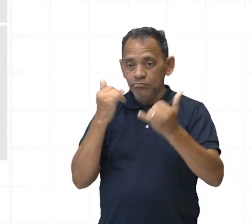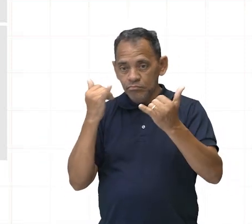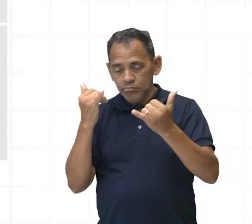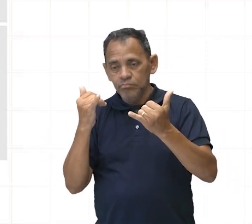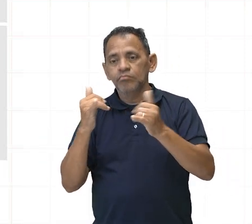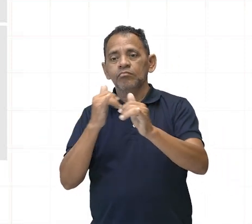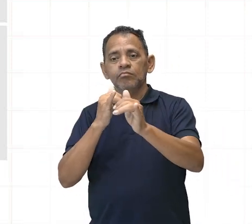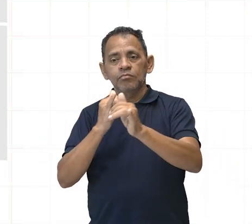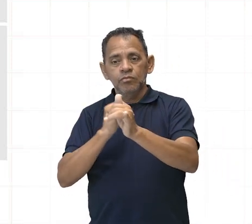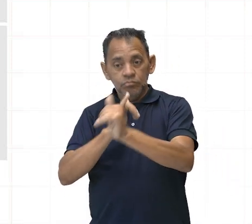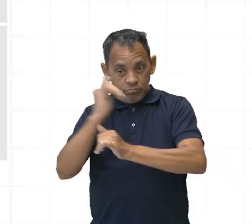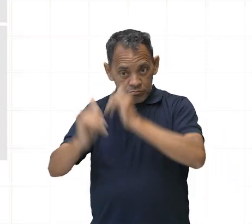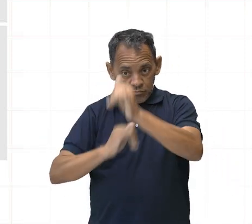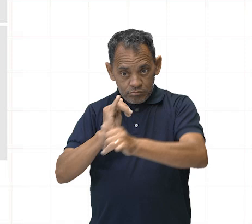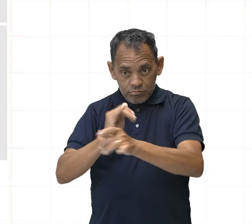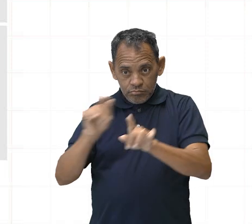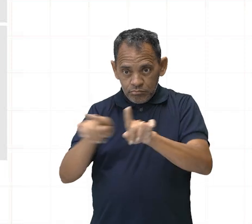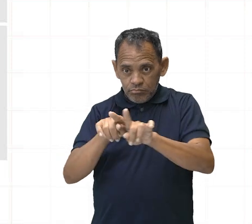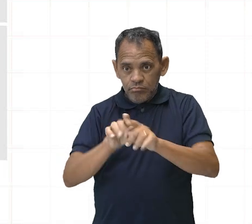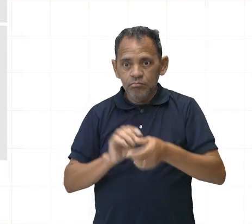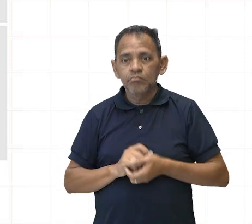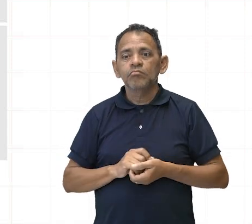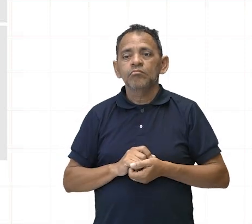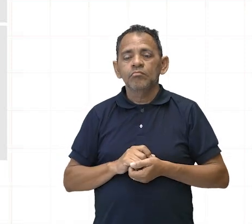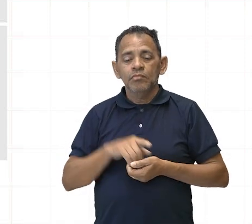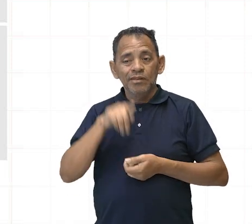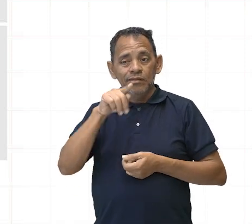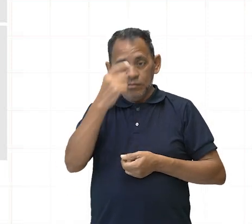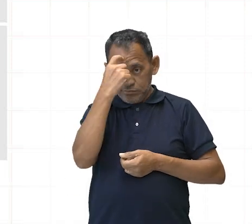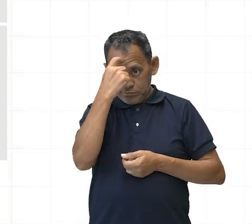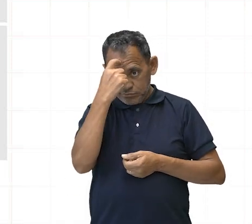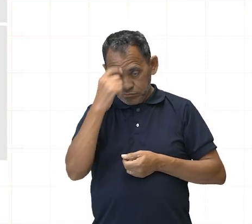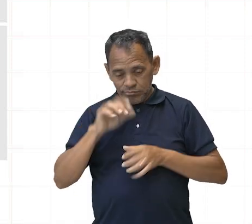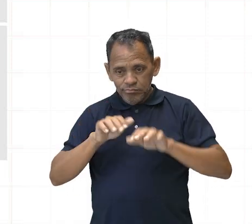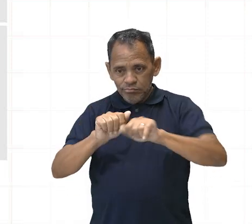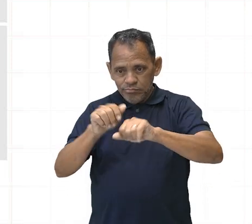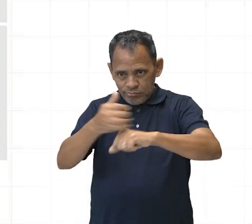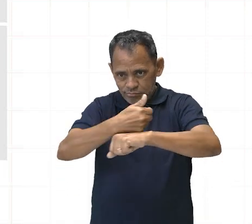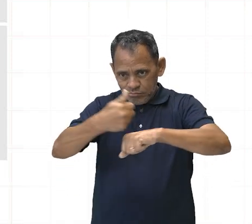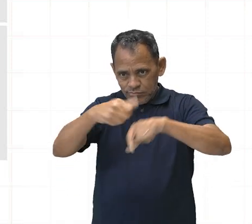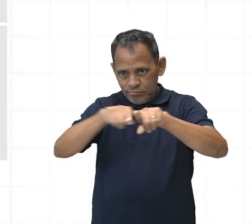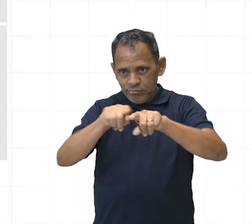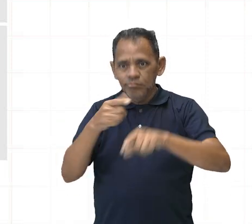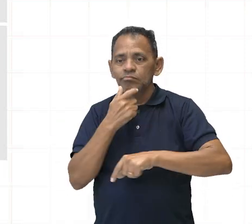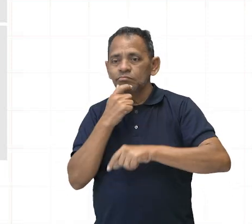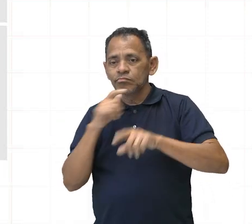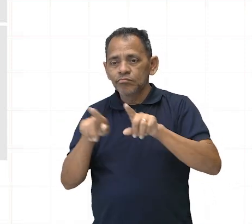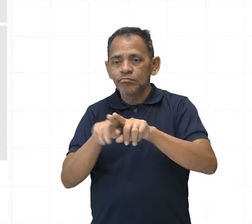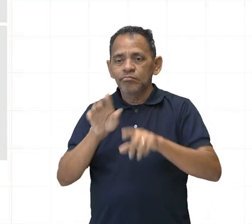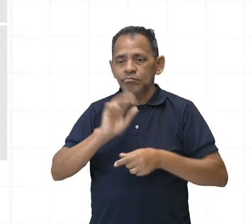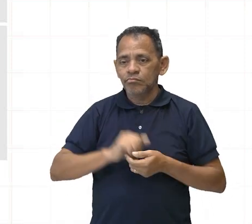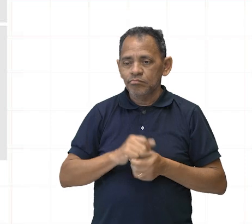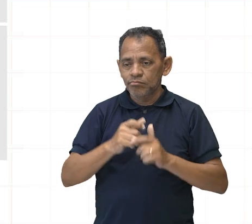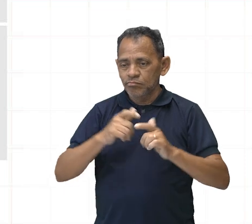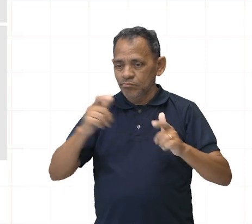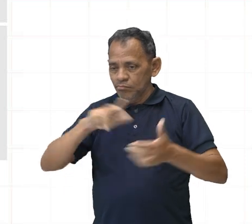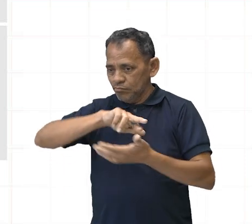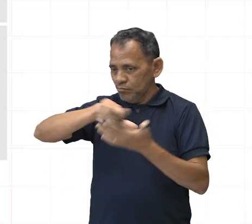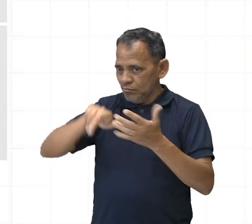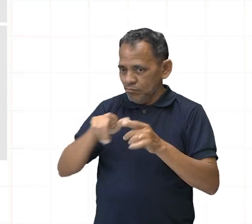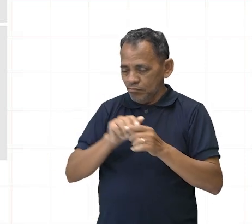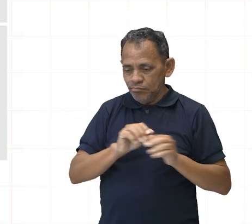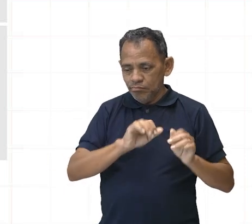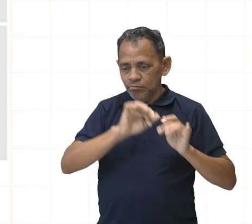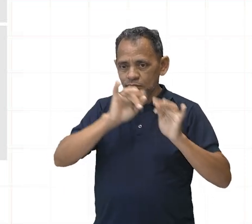colonizada pelos ingleses, certo? Então, muitos indianos, gente, acabam indo para o Reino